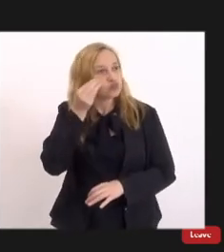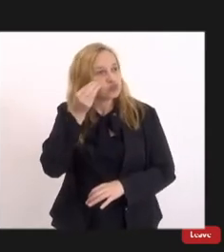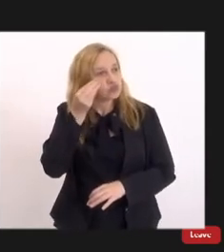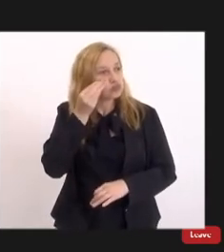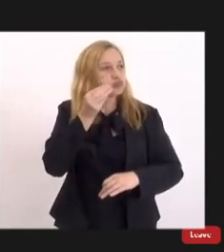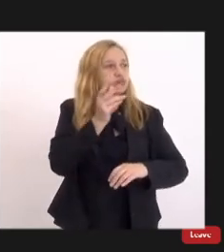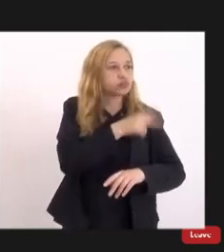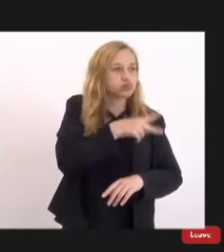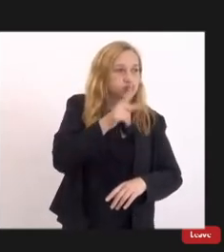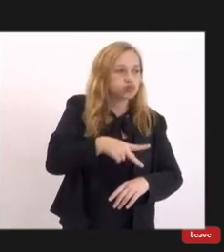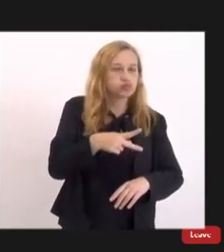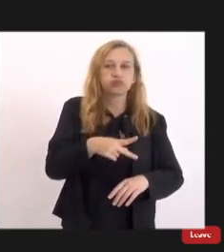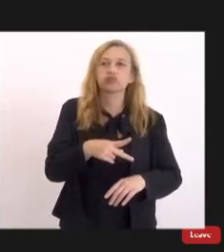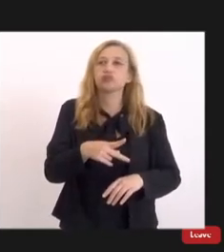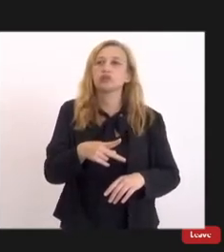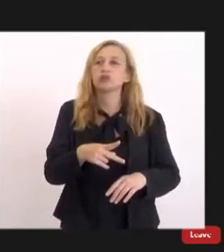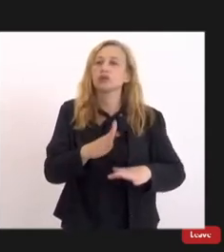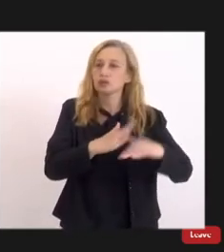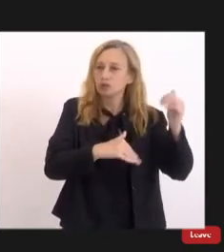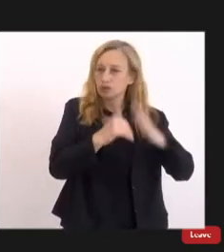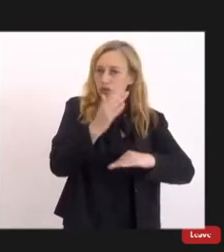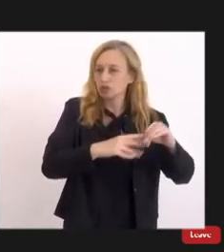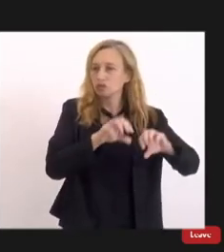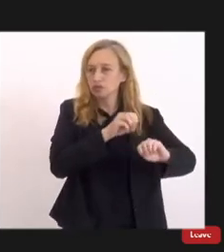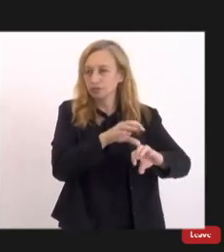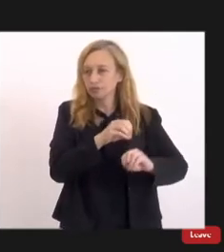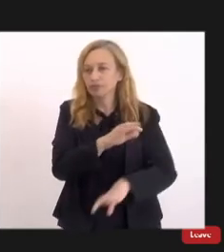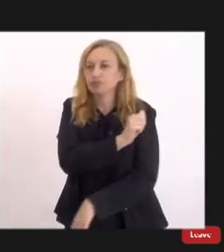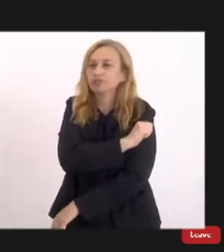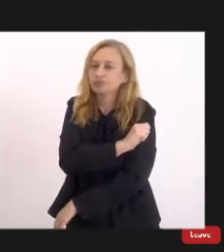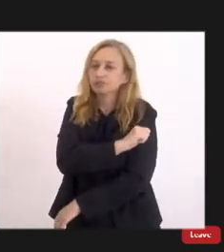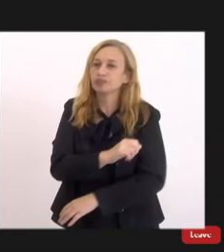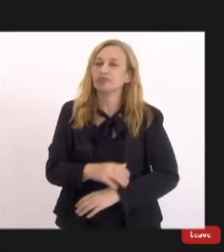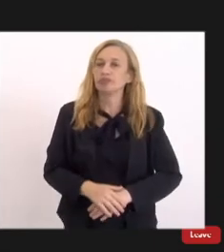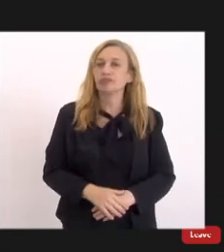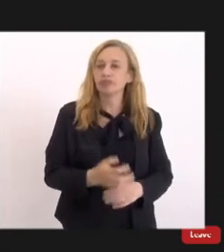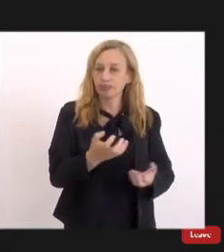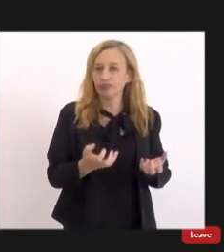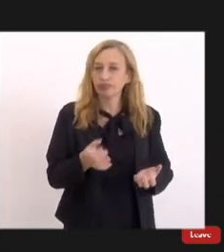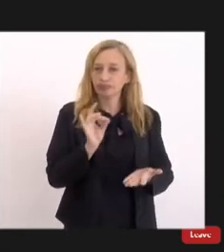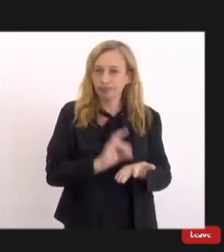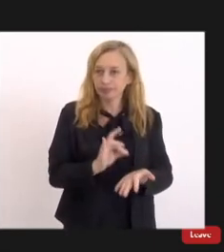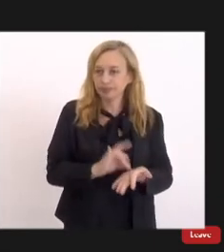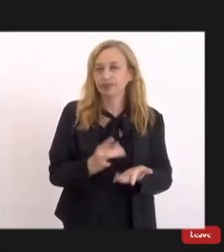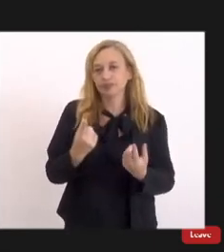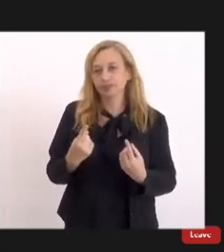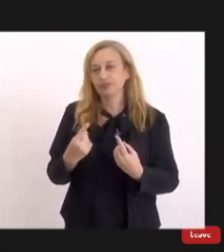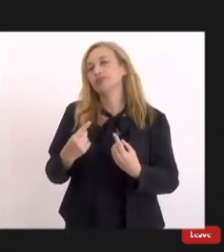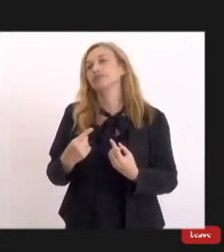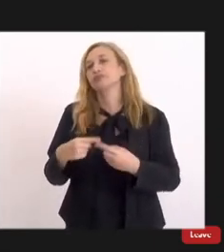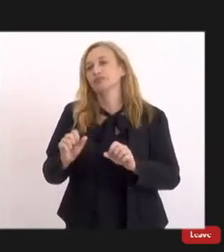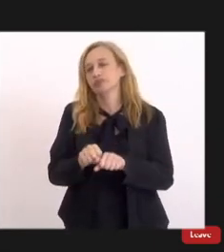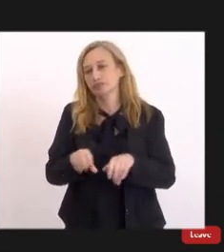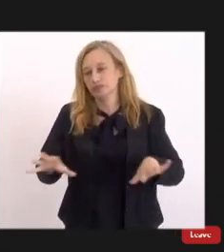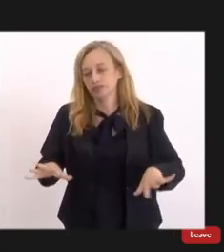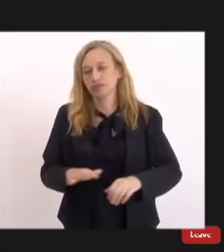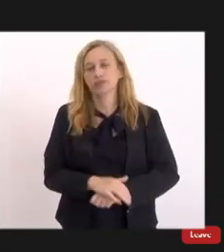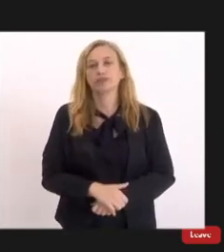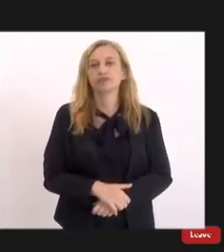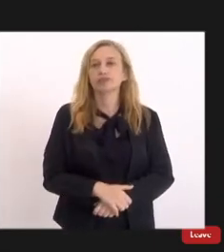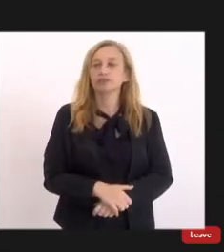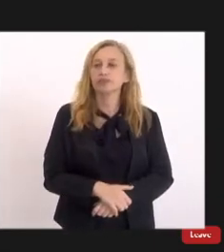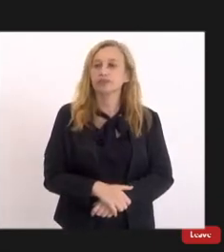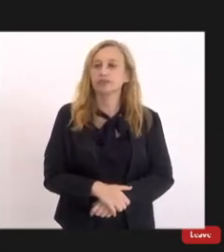professores, profissionais de educação, melhor dizendo, e alunos. Se a gente quer realmente combater, né, essa progressão muito grande, a gente sabe que pode estar, né,